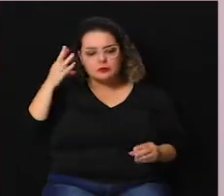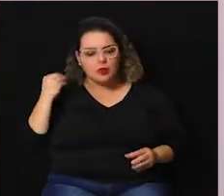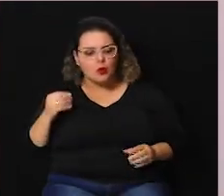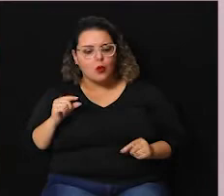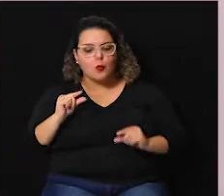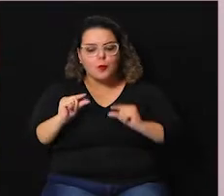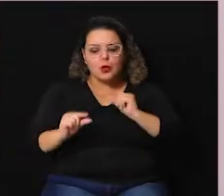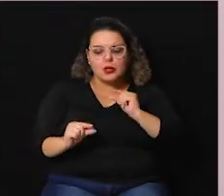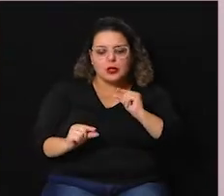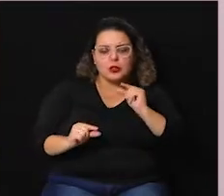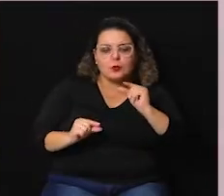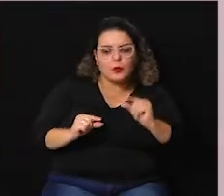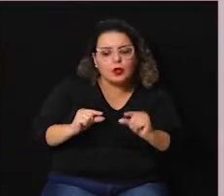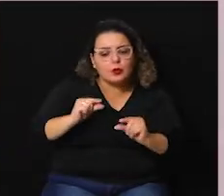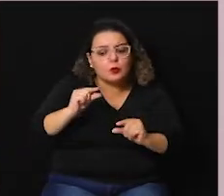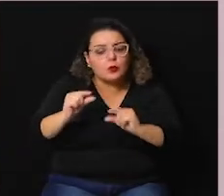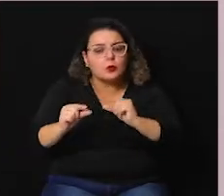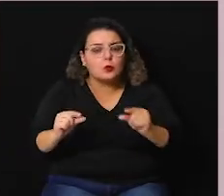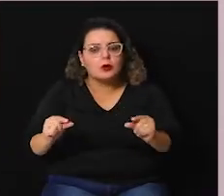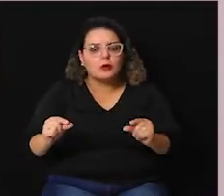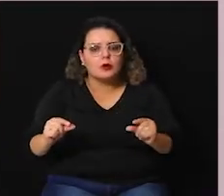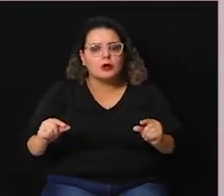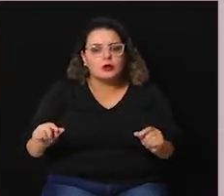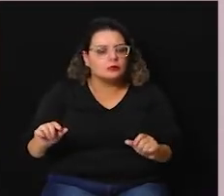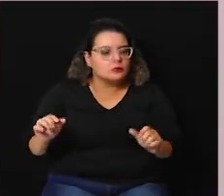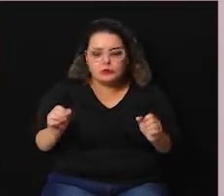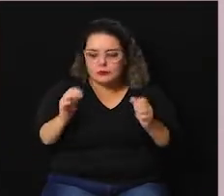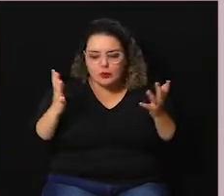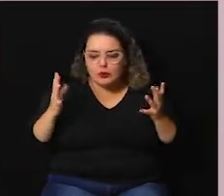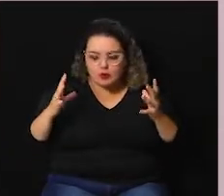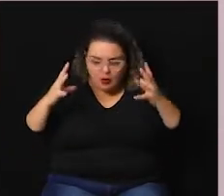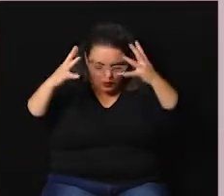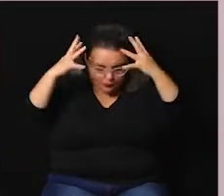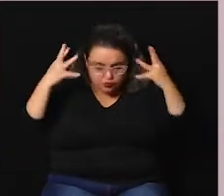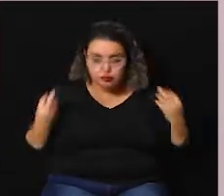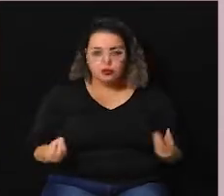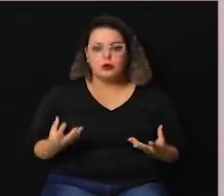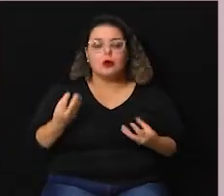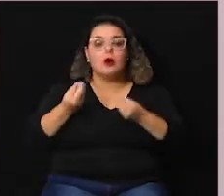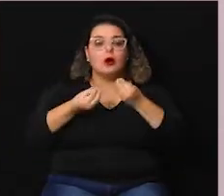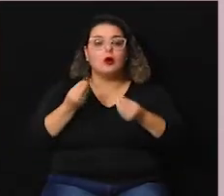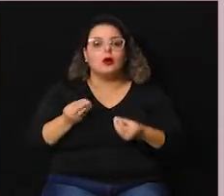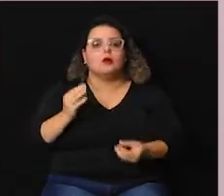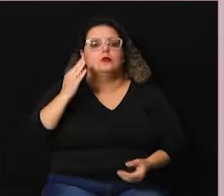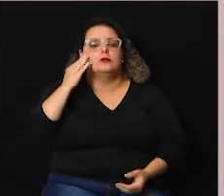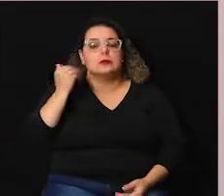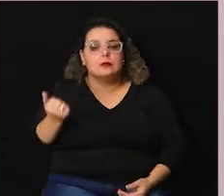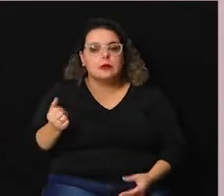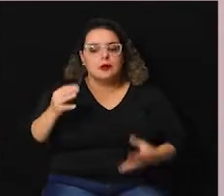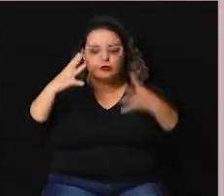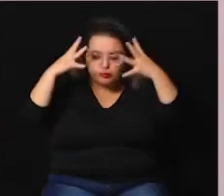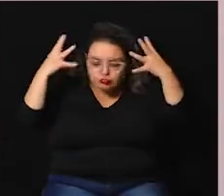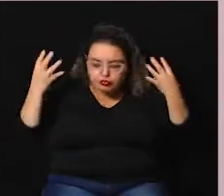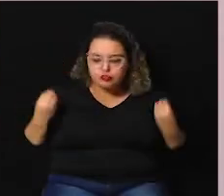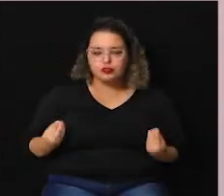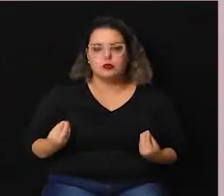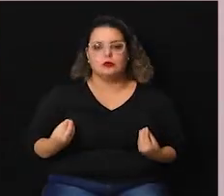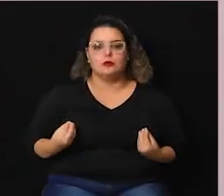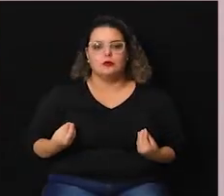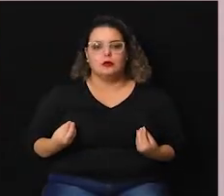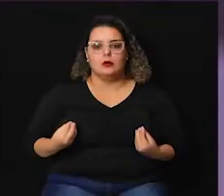pouquinho hoje, um pouquinho amanhã, ou de repente começa a cair muito? Como saber que a queda de cabelo, a perda